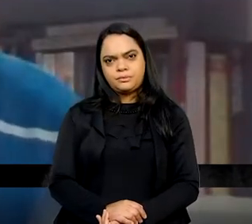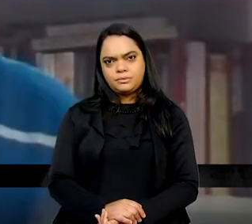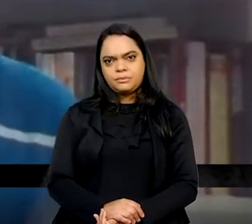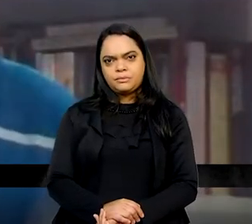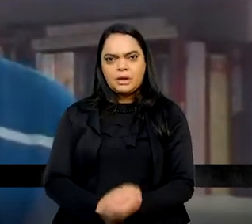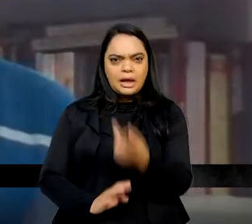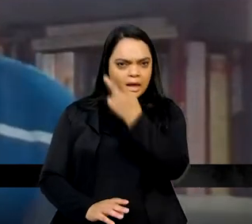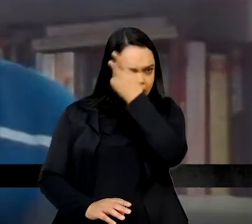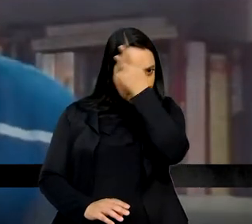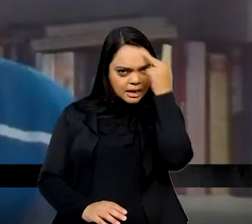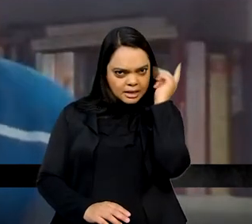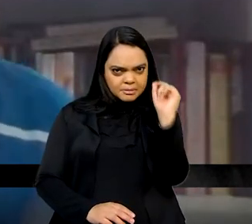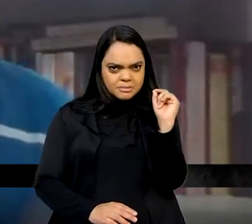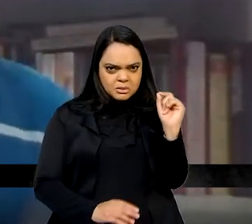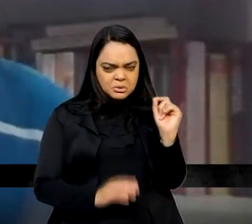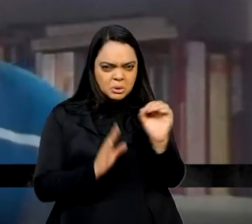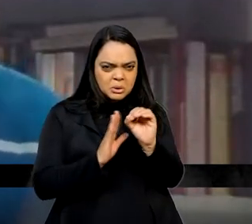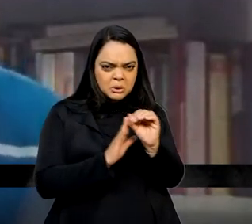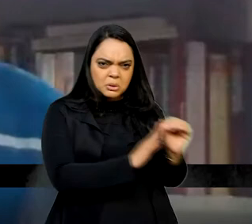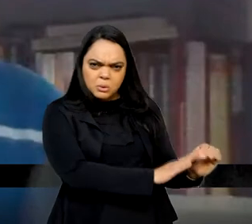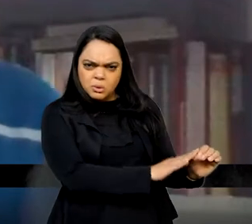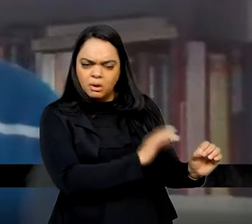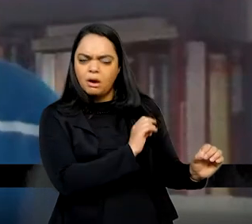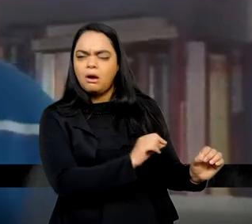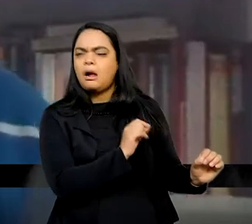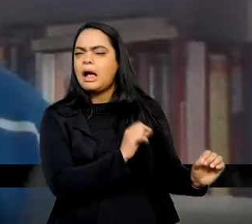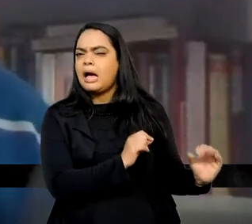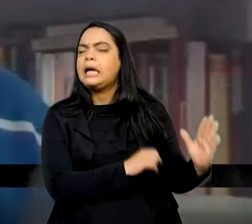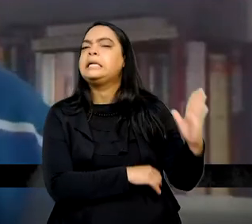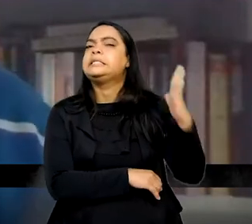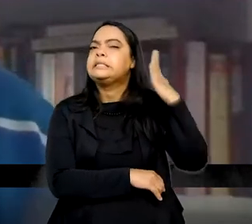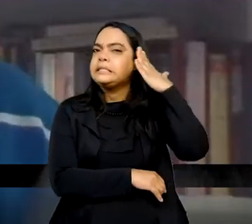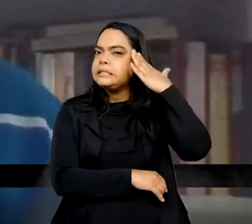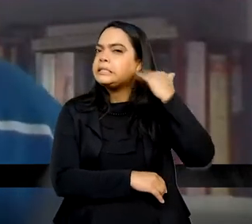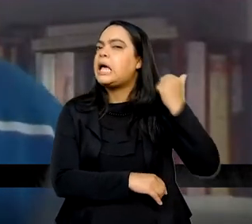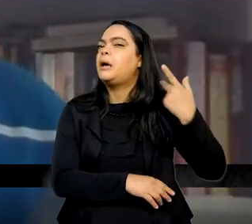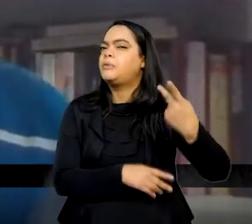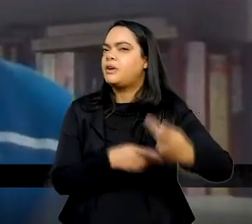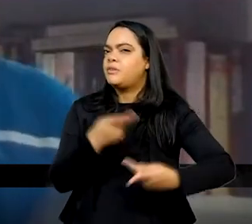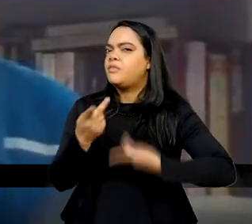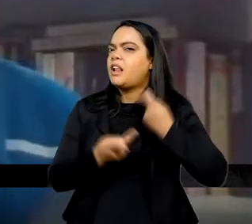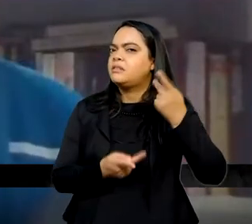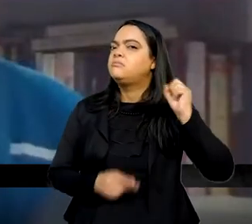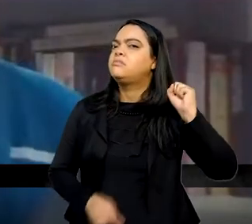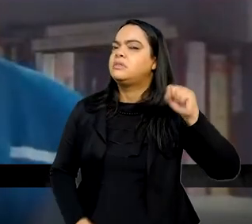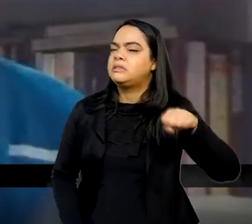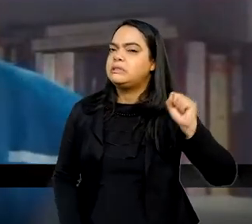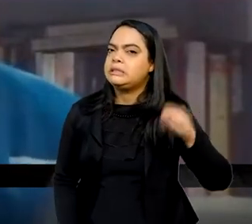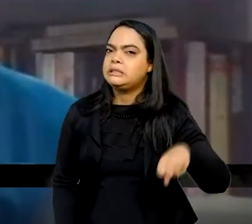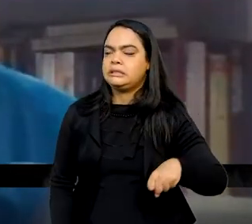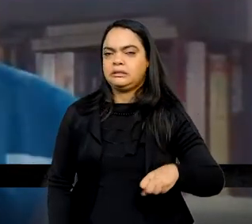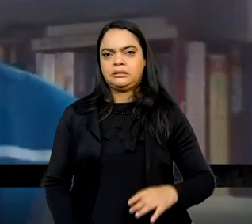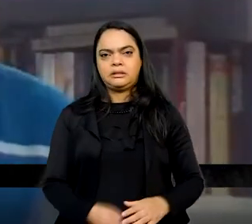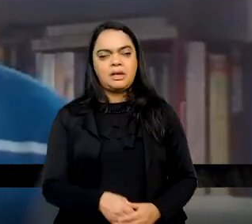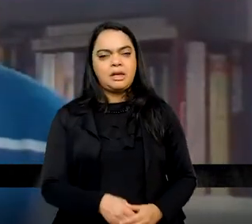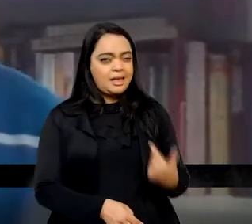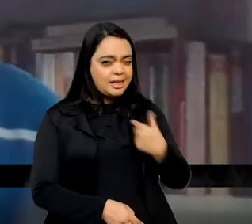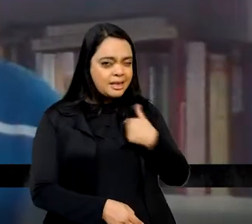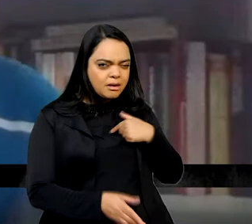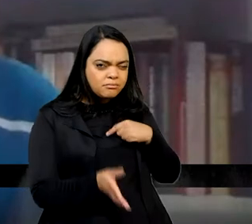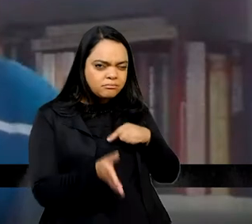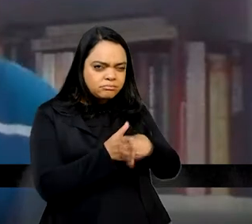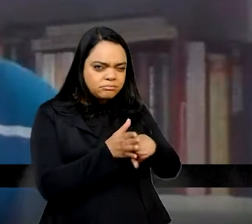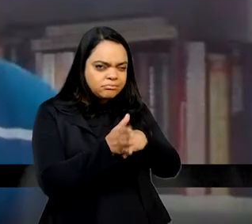esses excluídos, eles estão entendendo sim o que estão falando. E na minha tese ficou visível